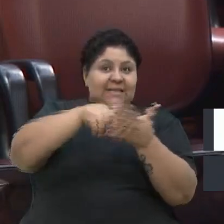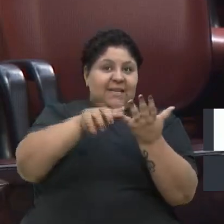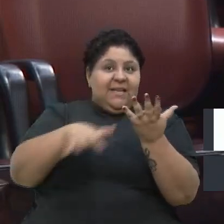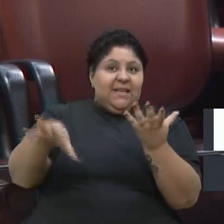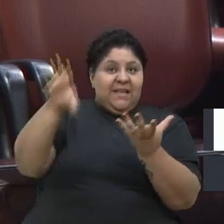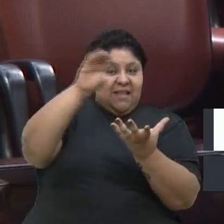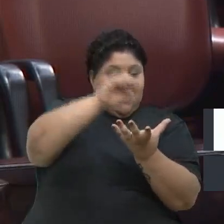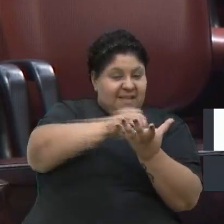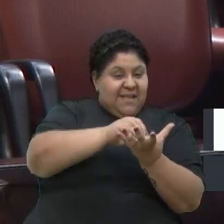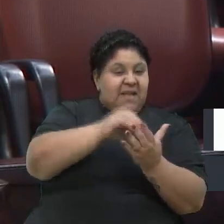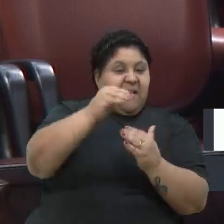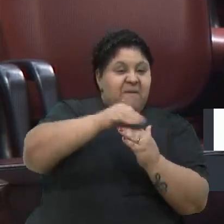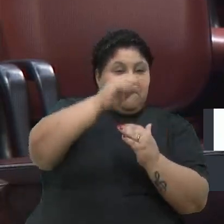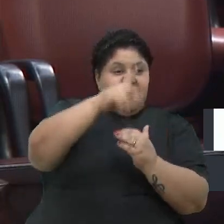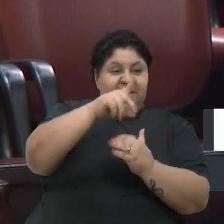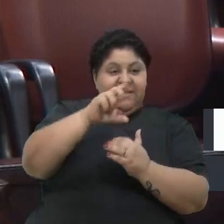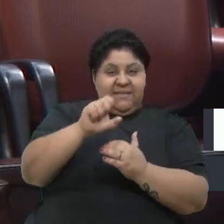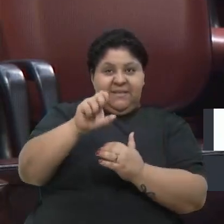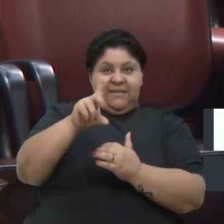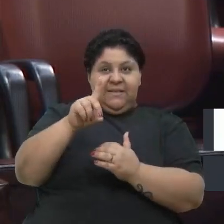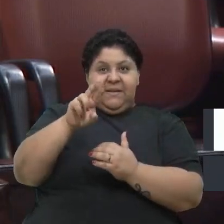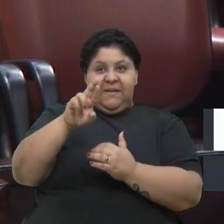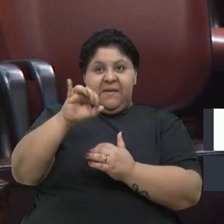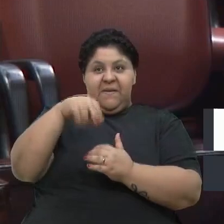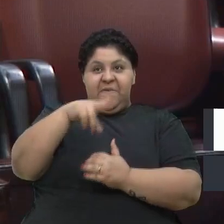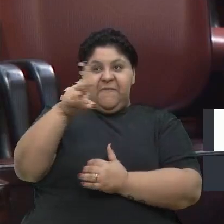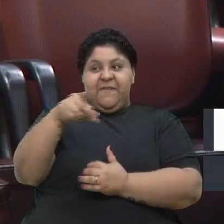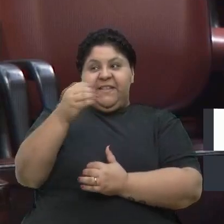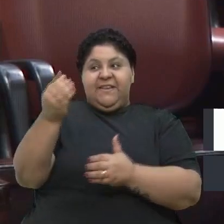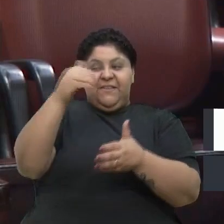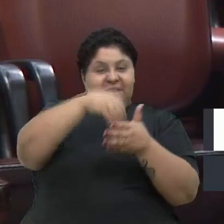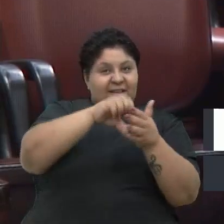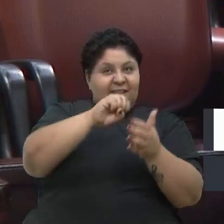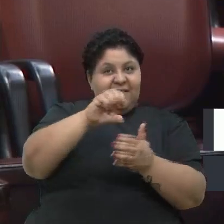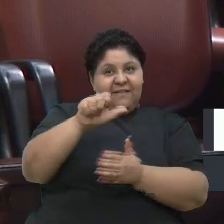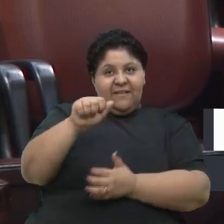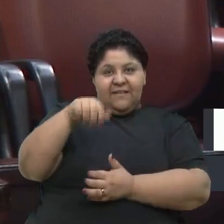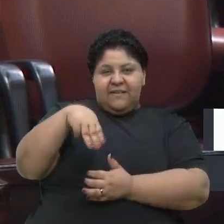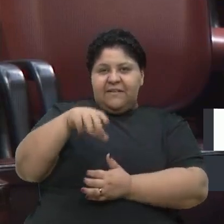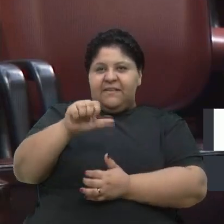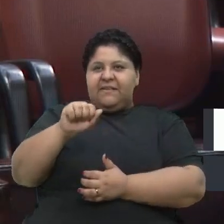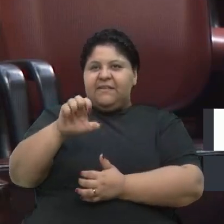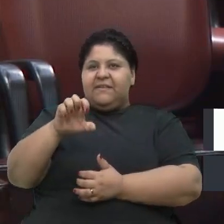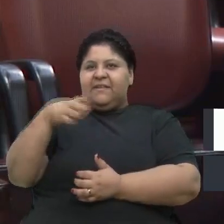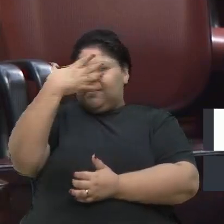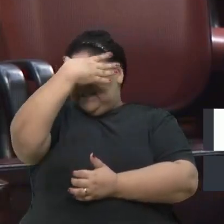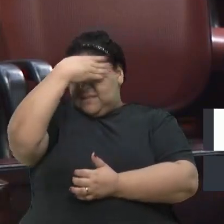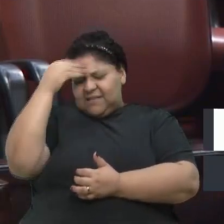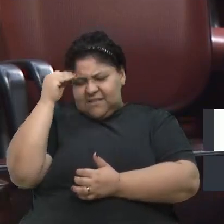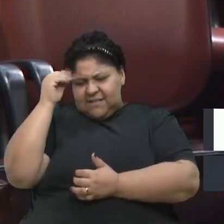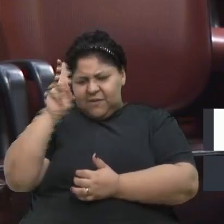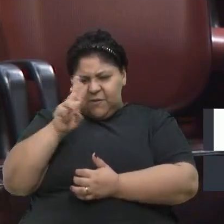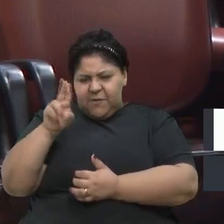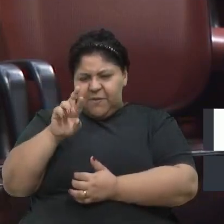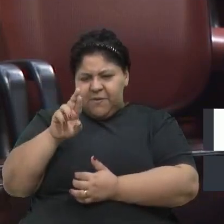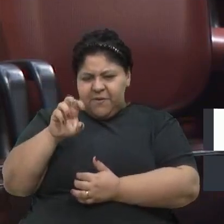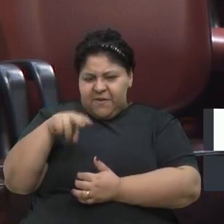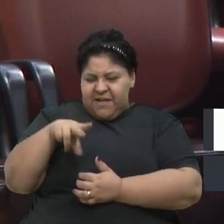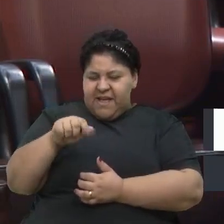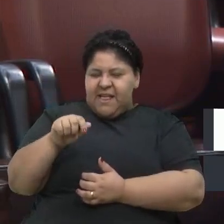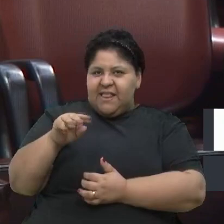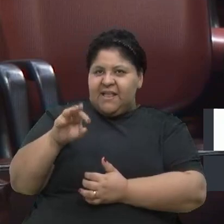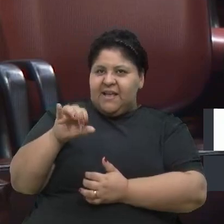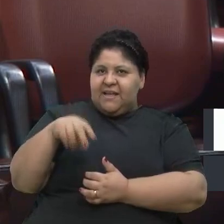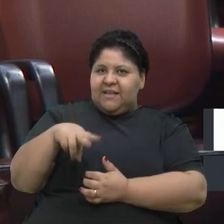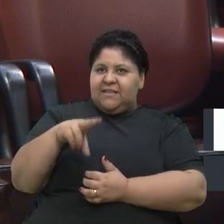Pedrinho no SAMAI, né? Ter mais ali eu esqueci o nome do moço, do Renatinho, ter mais Renatinho aí